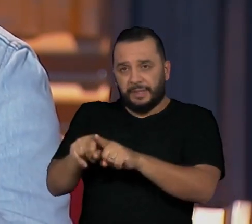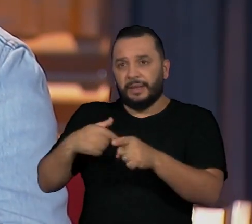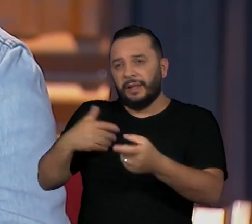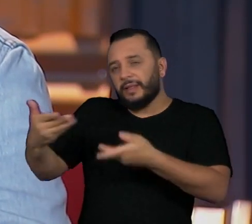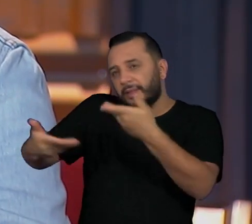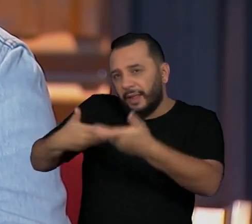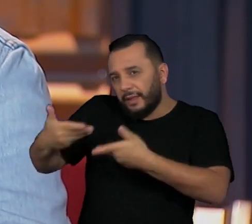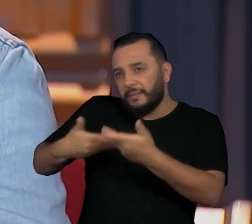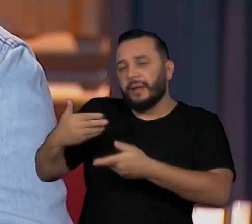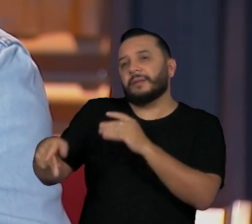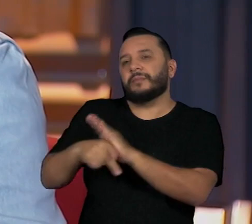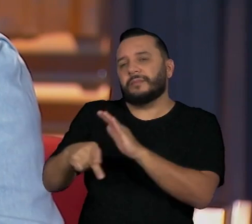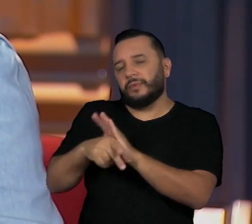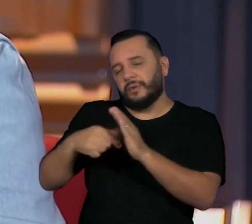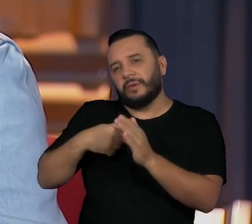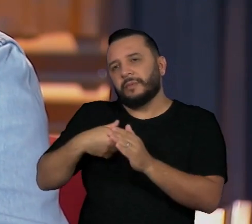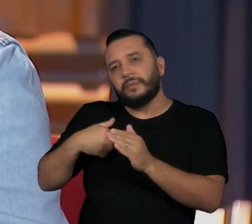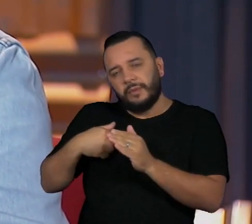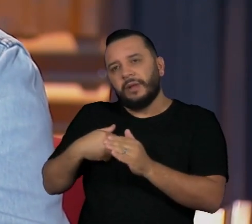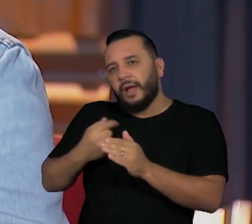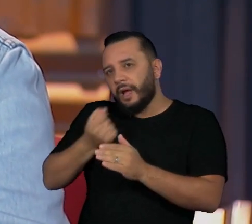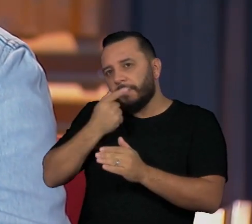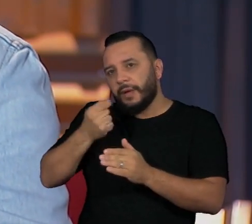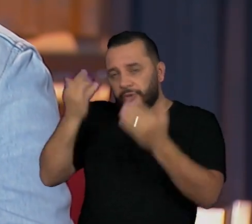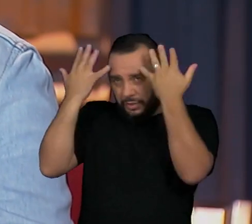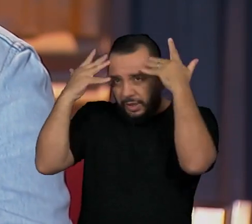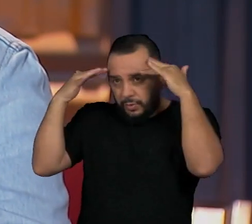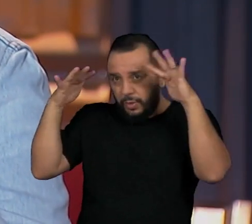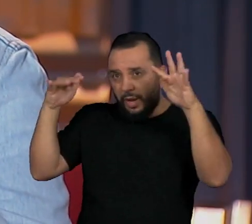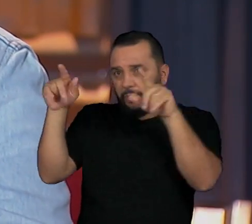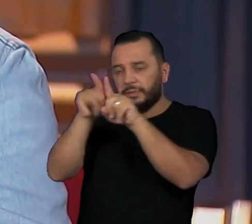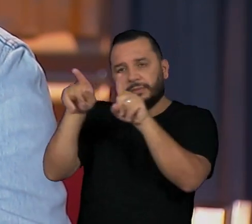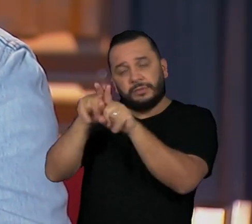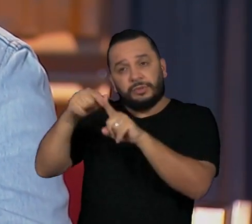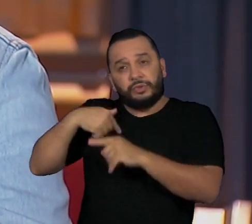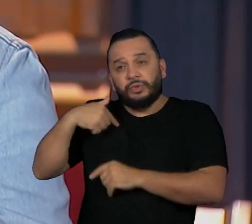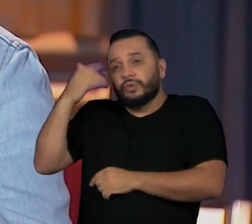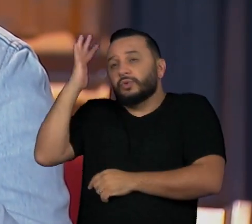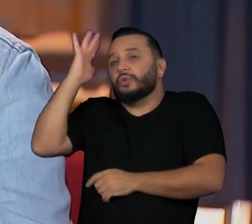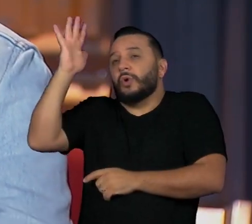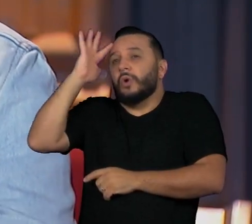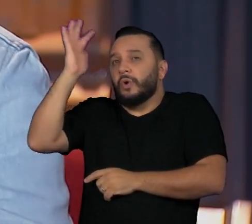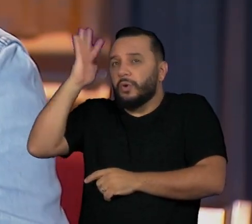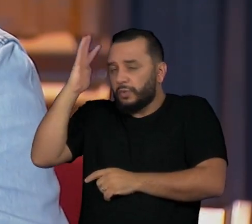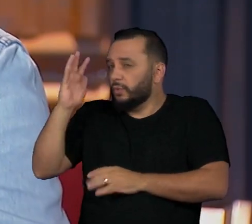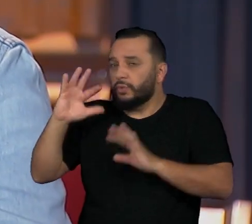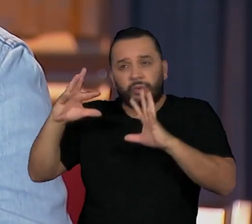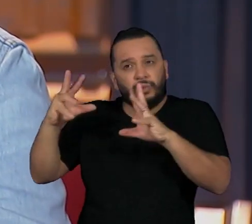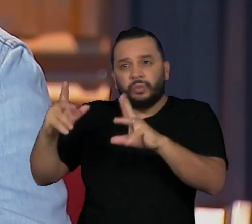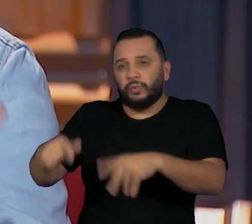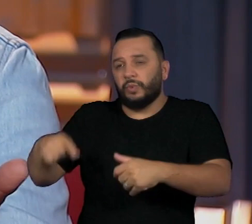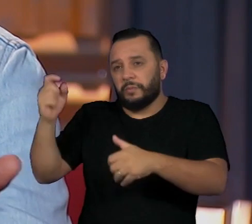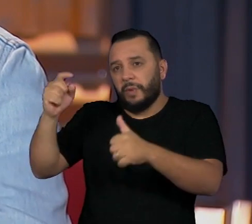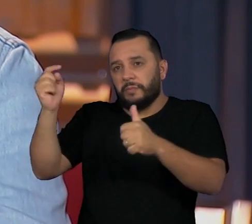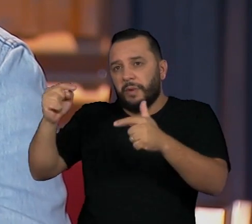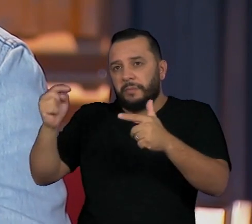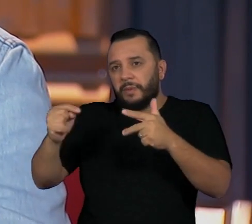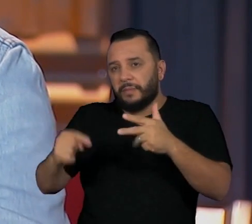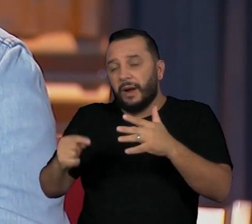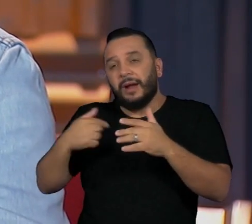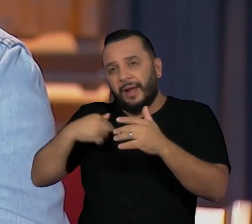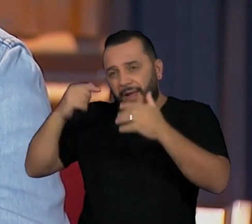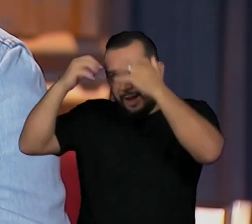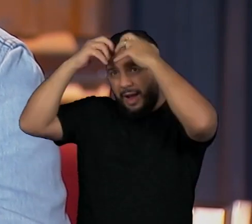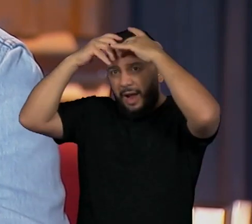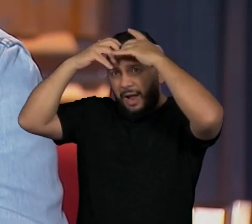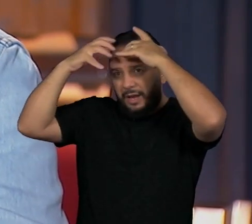a prática de sonhos e sonhos lúcidos, todas essas práticas envolvem, de um jeito ou de outro, as mesmas regiões cerebrais, que são